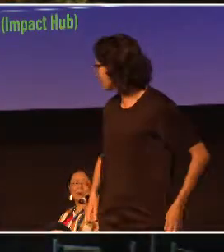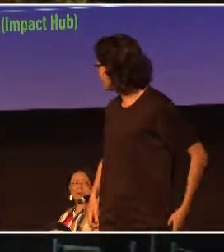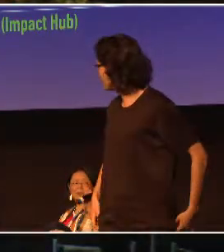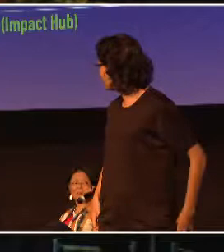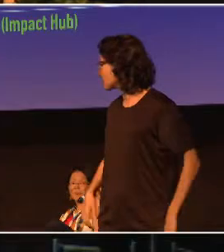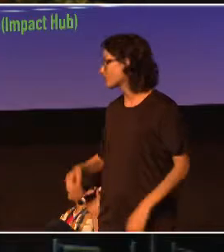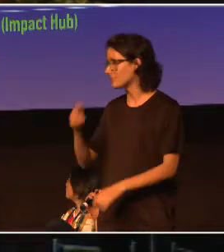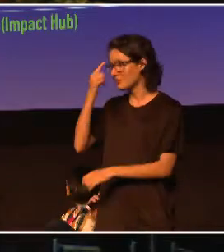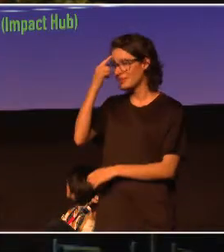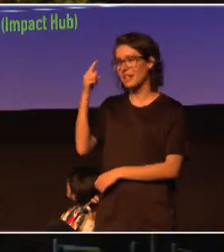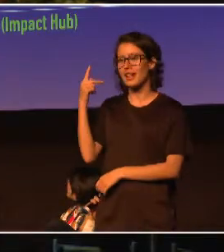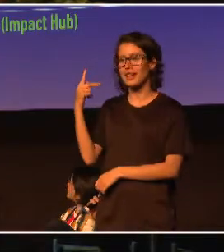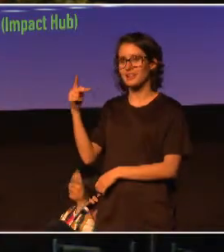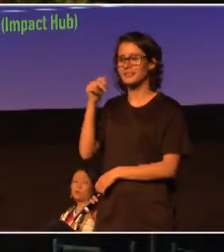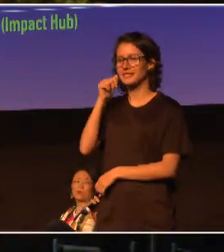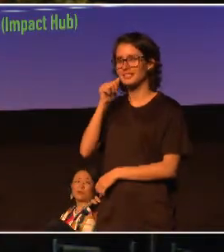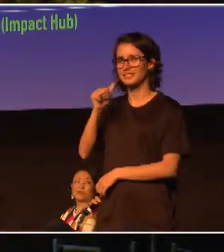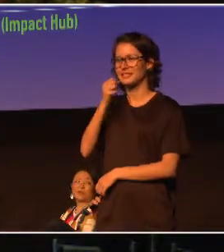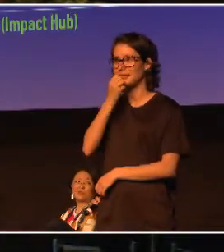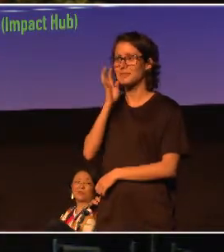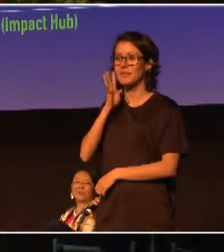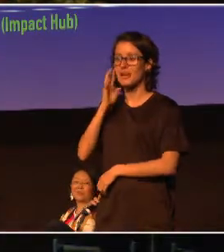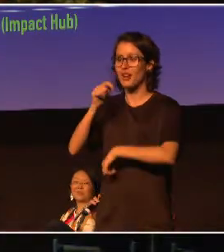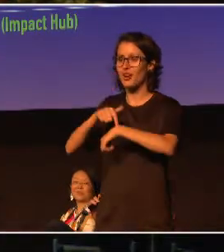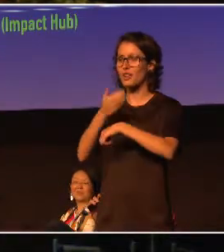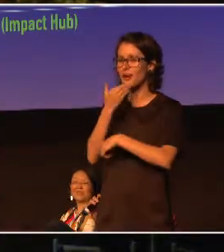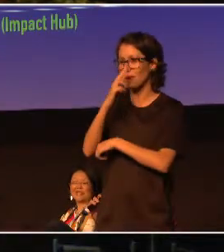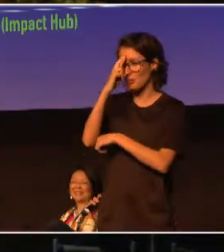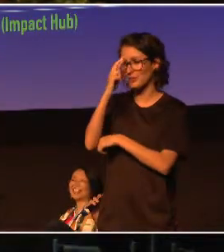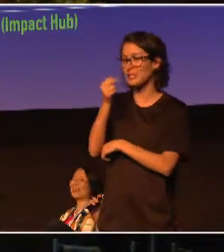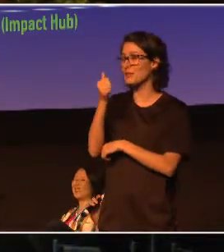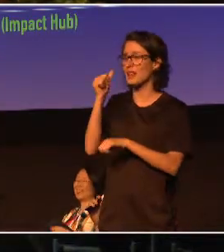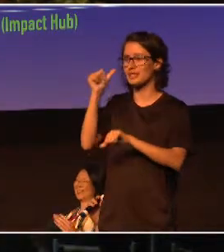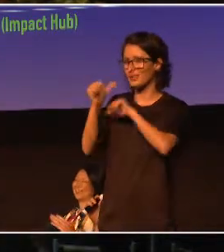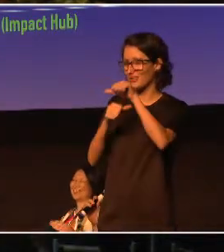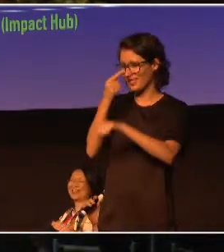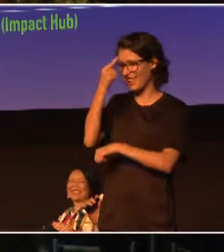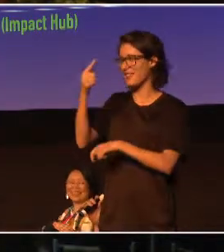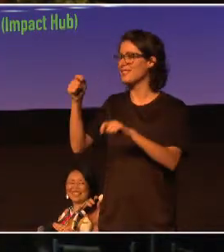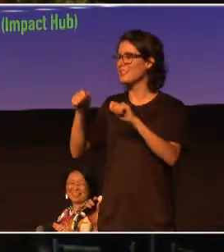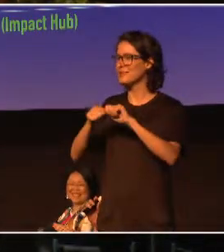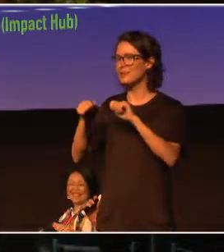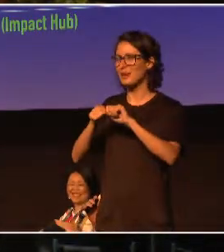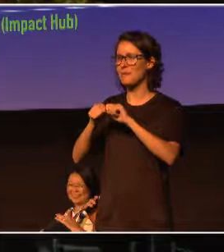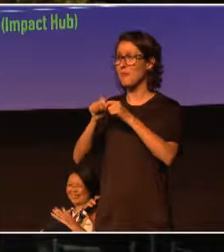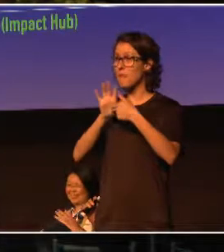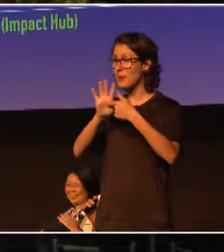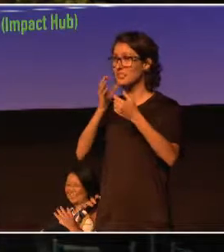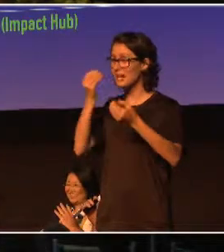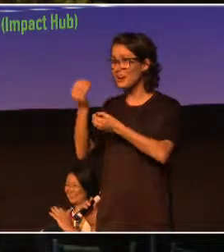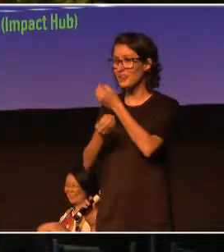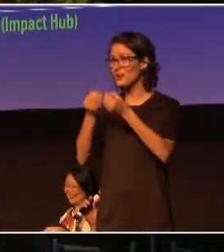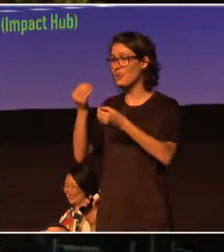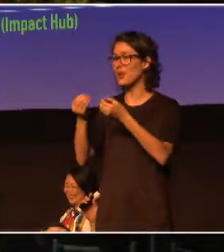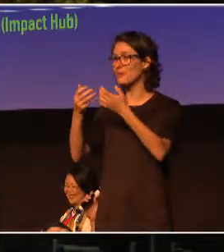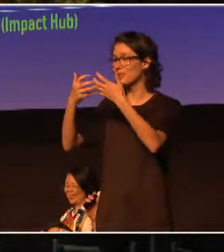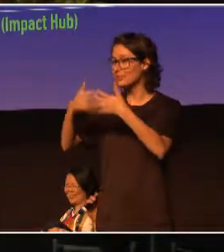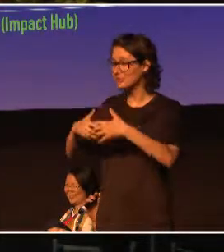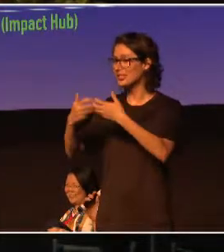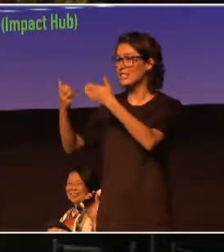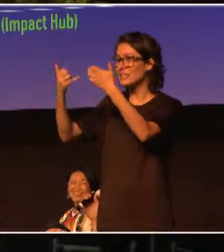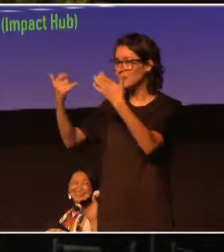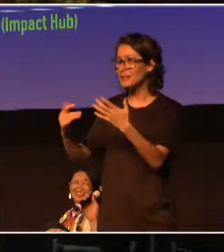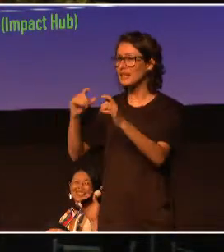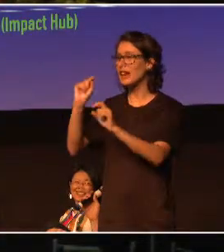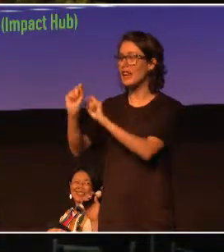A ideia da Liliane é tão legal que a gente, no almoço, a gente quase mudou de ideia e falou, vamos fazer uma demonstração de como funciona o